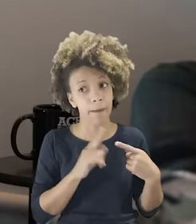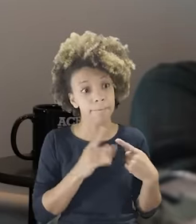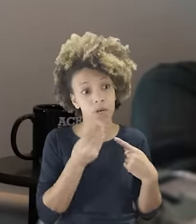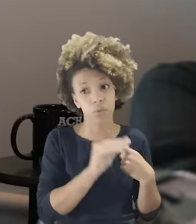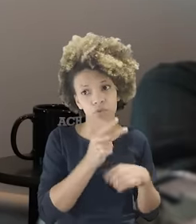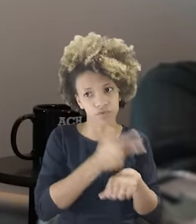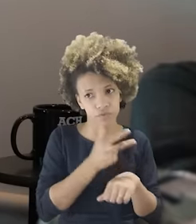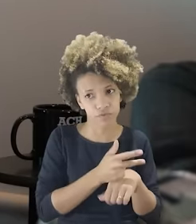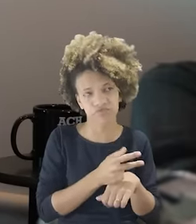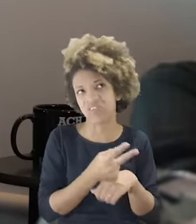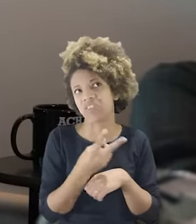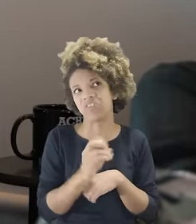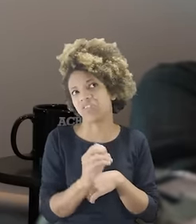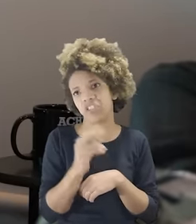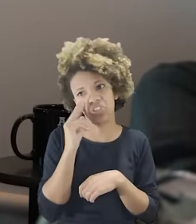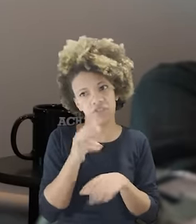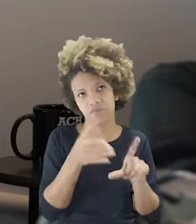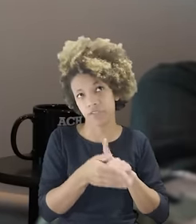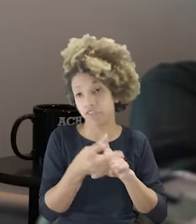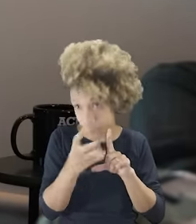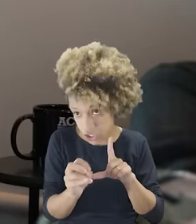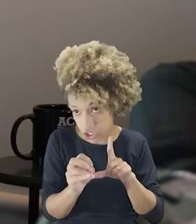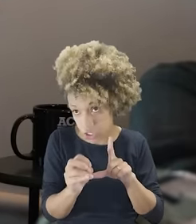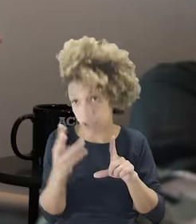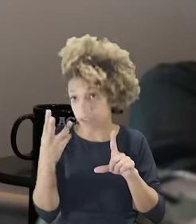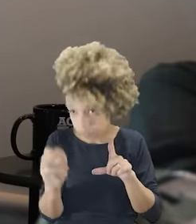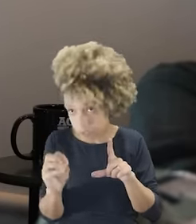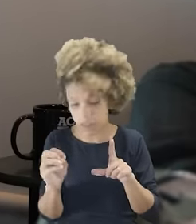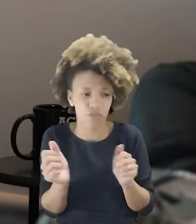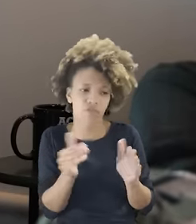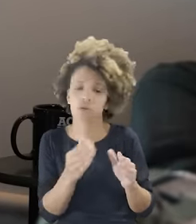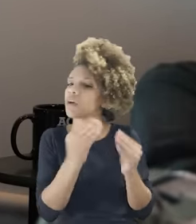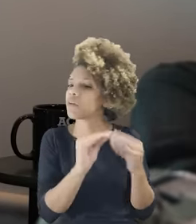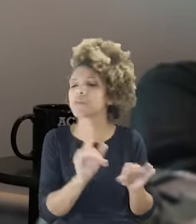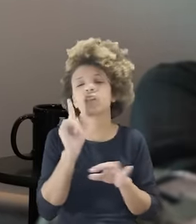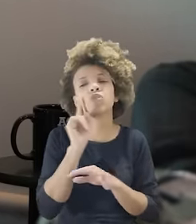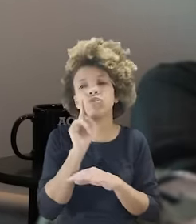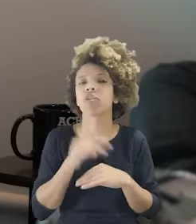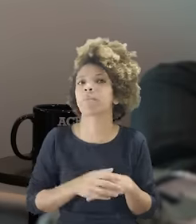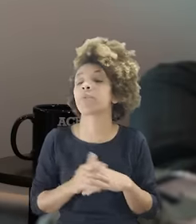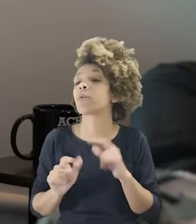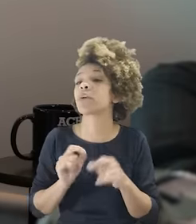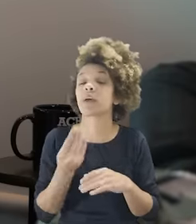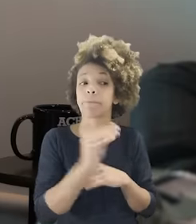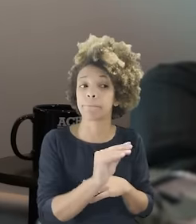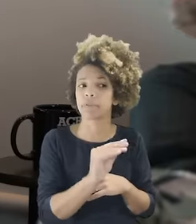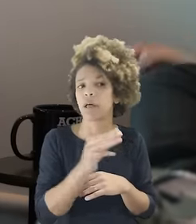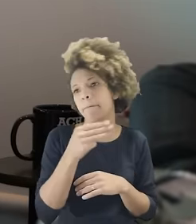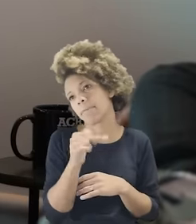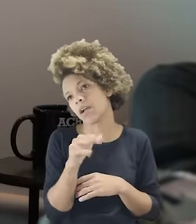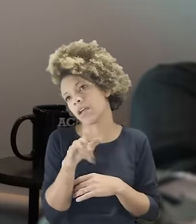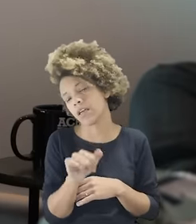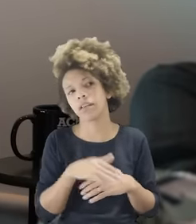primeiro dia que eu postei tipo meus vídeos estavam 20 visualizações não 20.000 20 30 eu vou ficar postando todo dia e aí o dia que eu postei